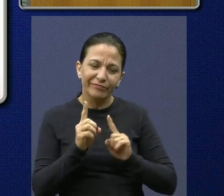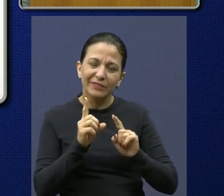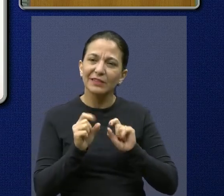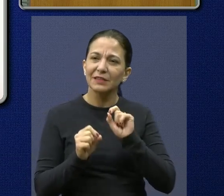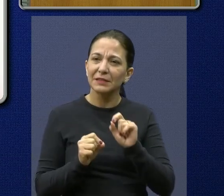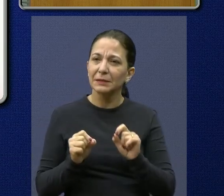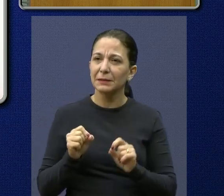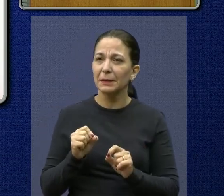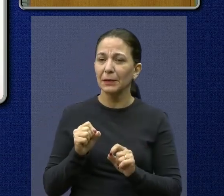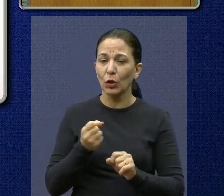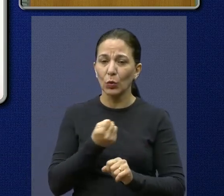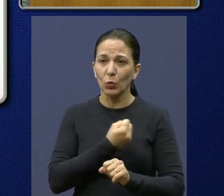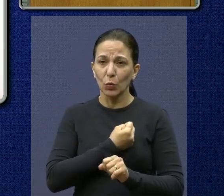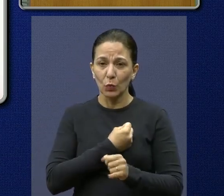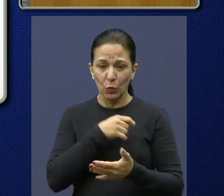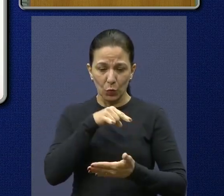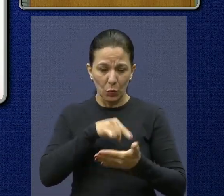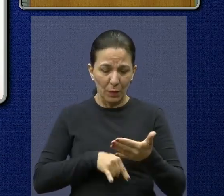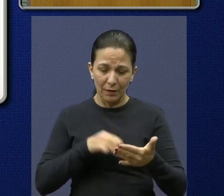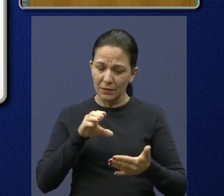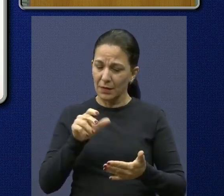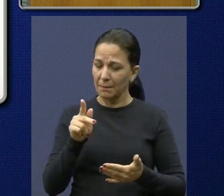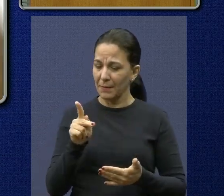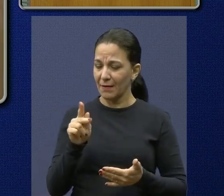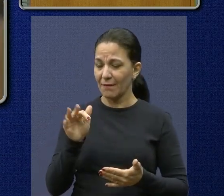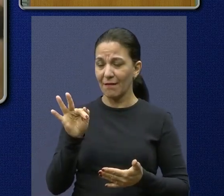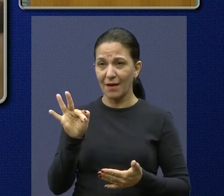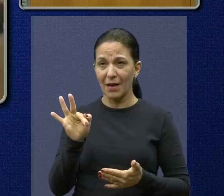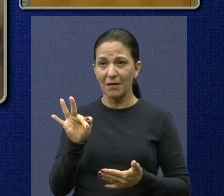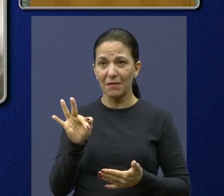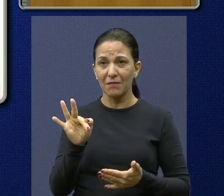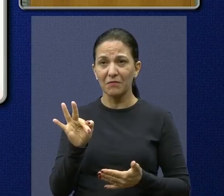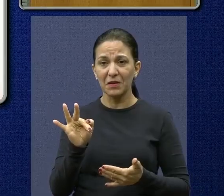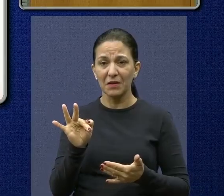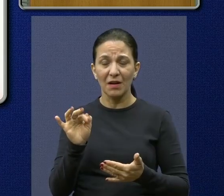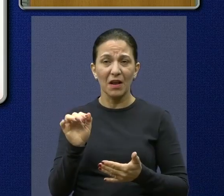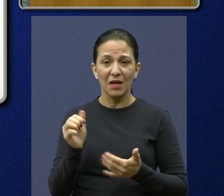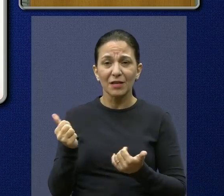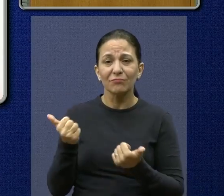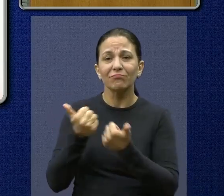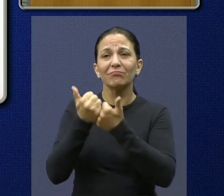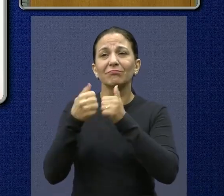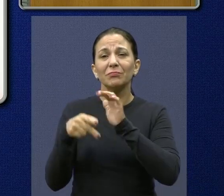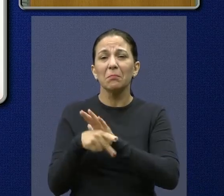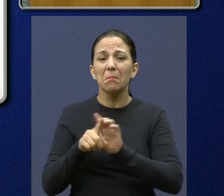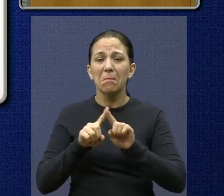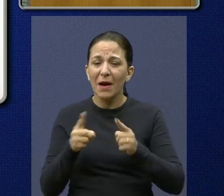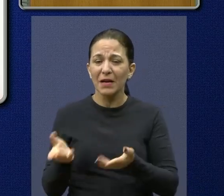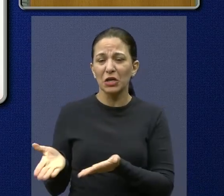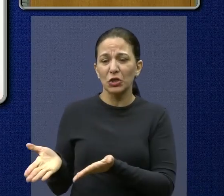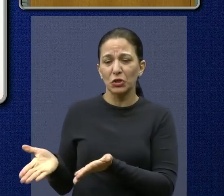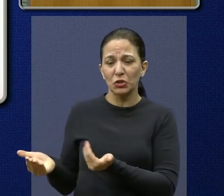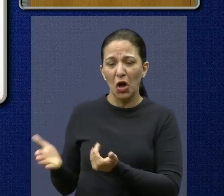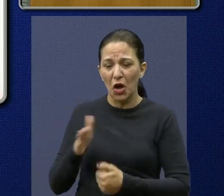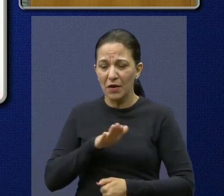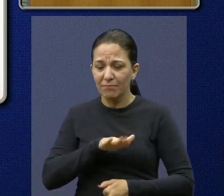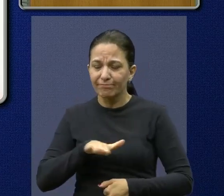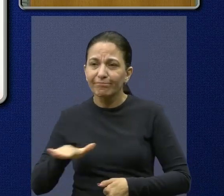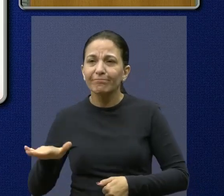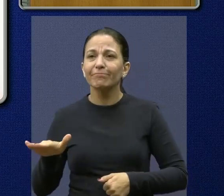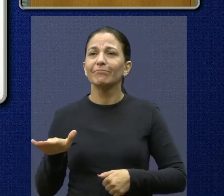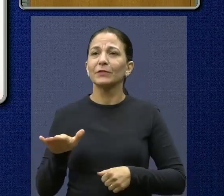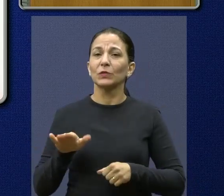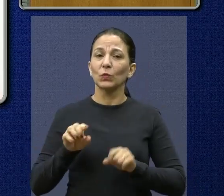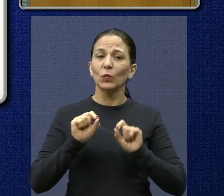lá, pega o CPF da avó, cadastra e joga como se fosse a dona Tereza lá. Né? Mas é o netinho ou a netinha, seja lá quem for.